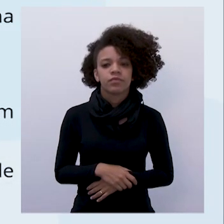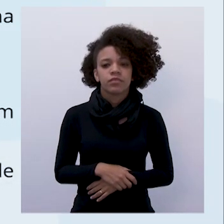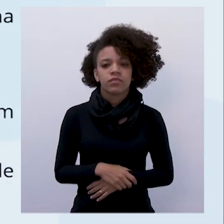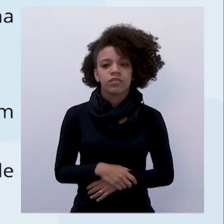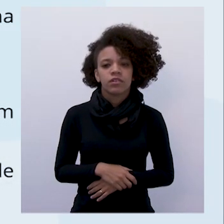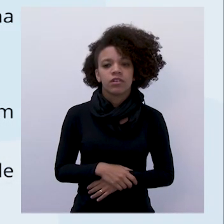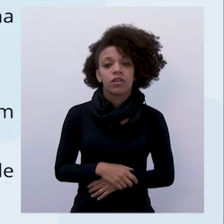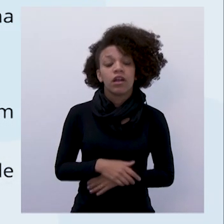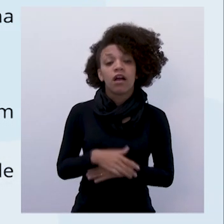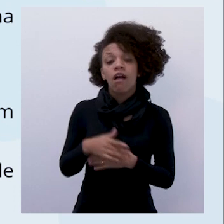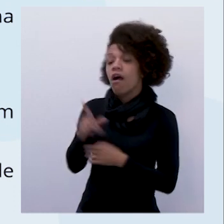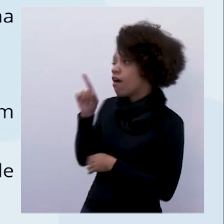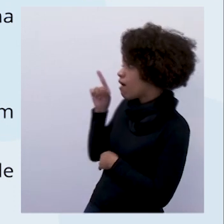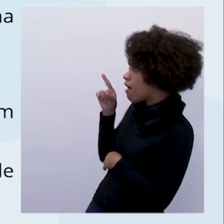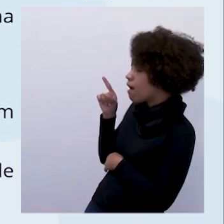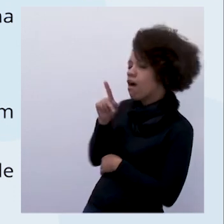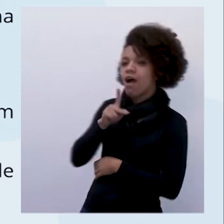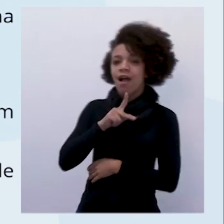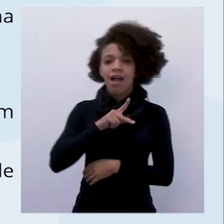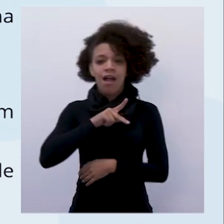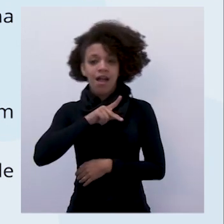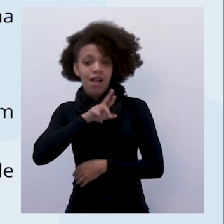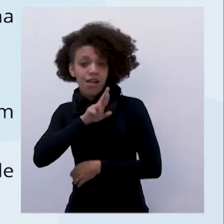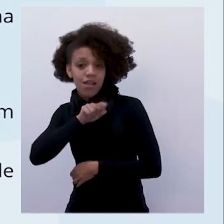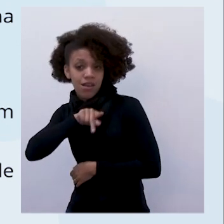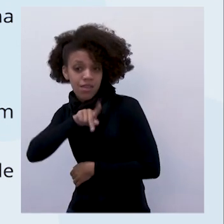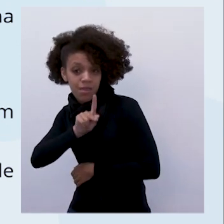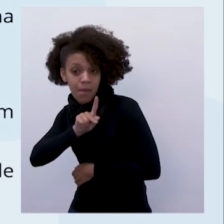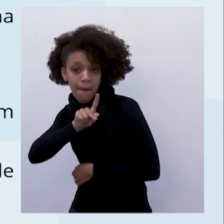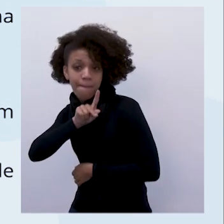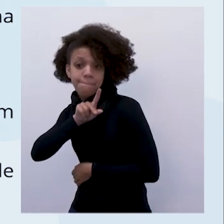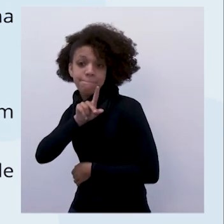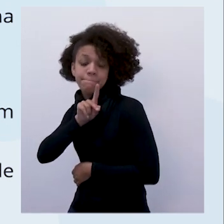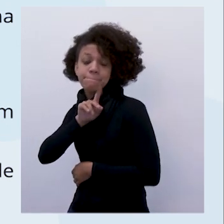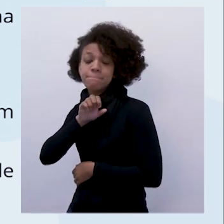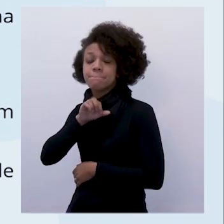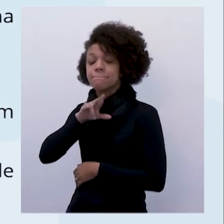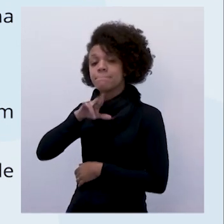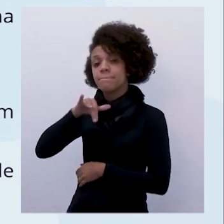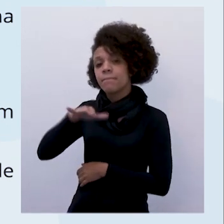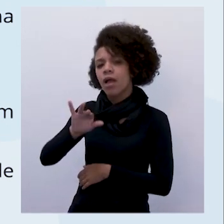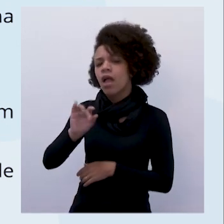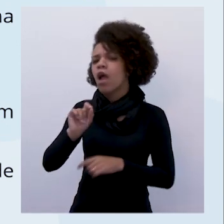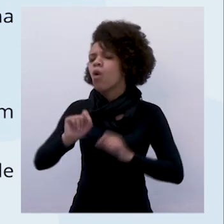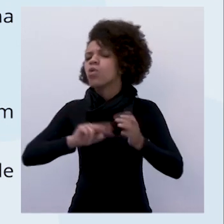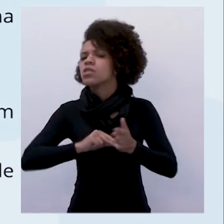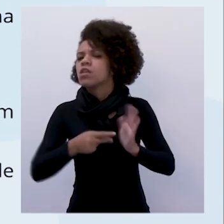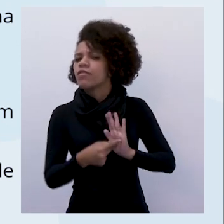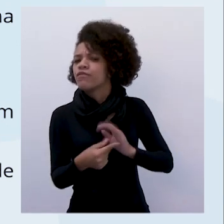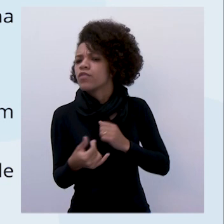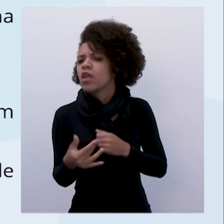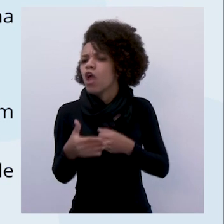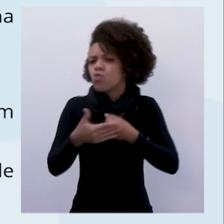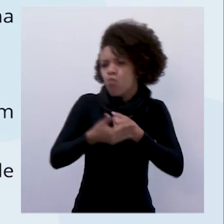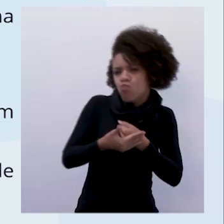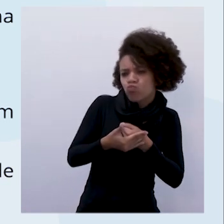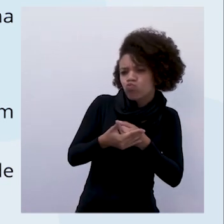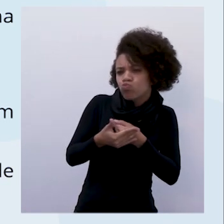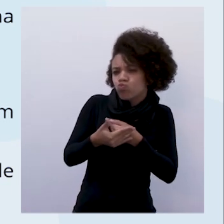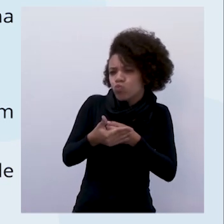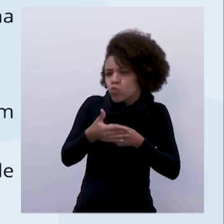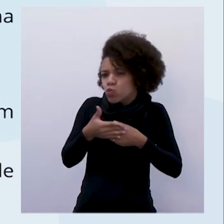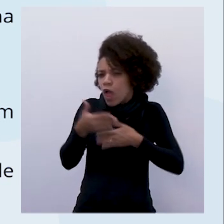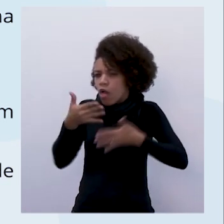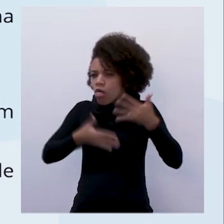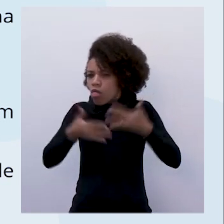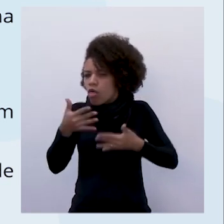A cripteia, do grego kriptos, significa escondido, oculto. A cripteia consistia